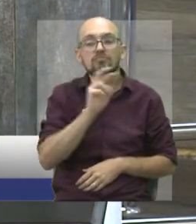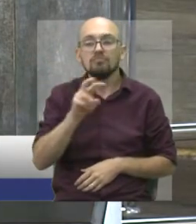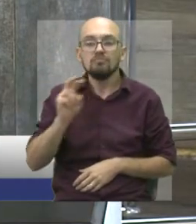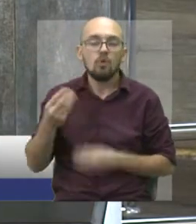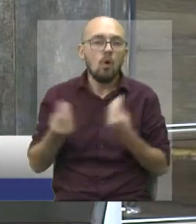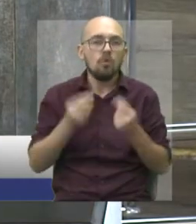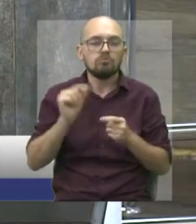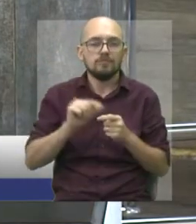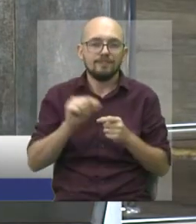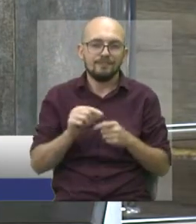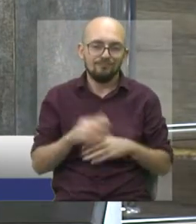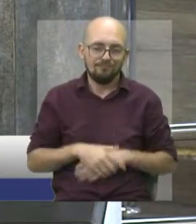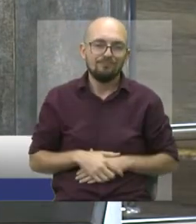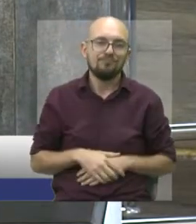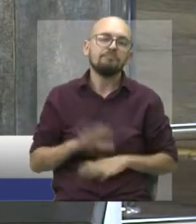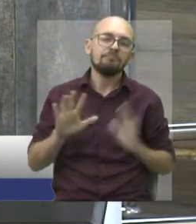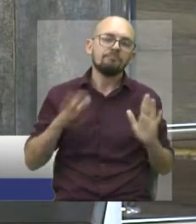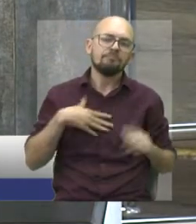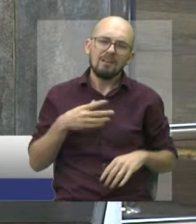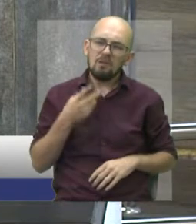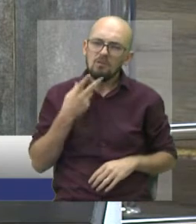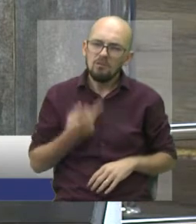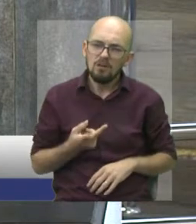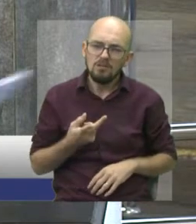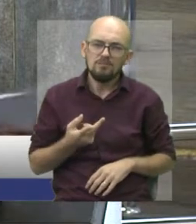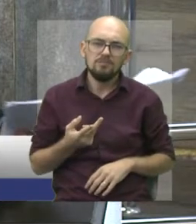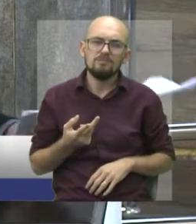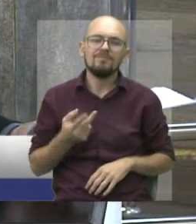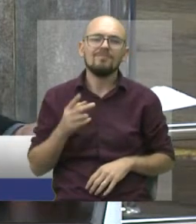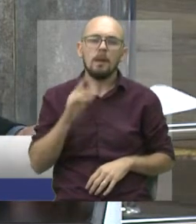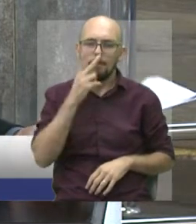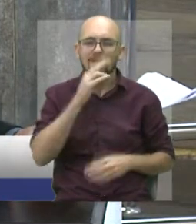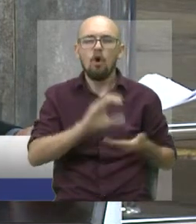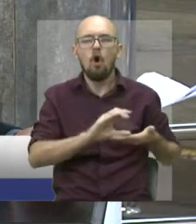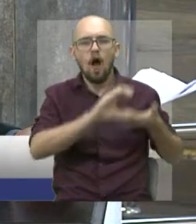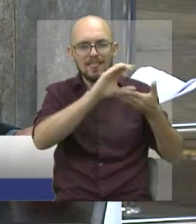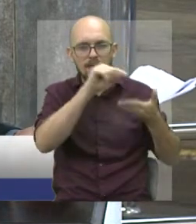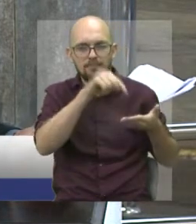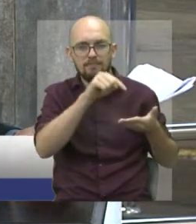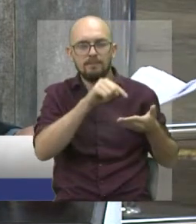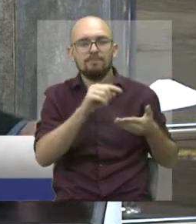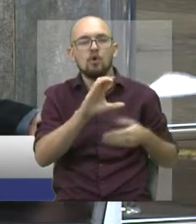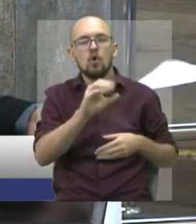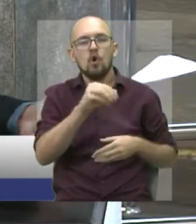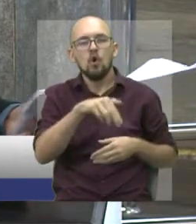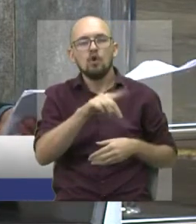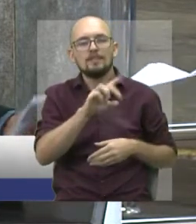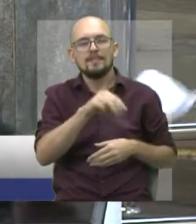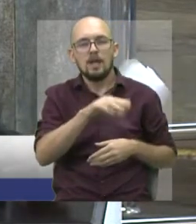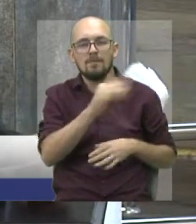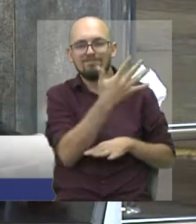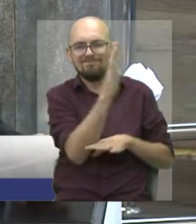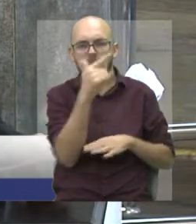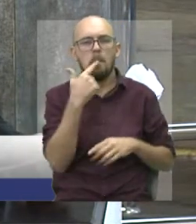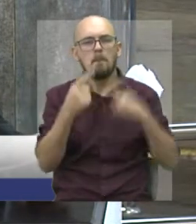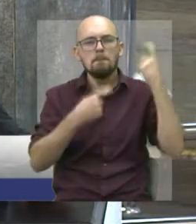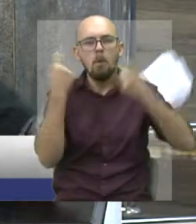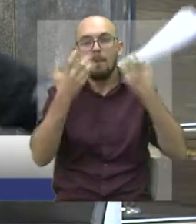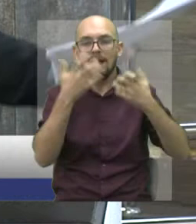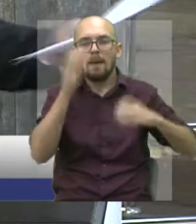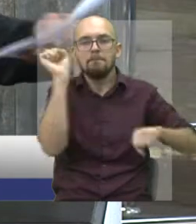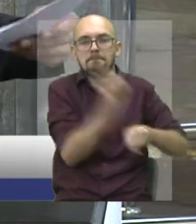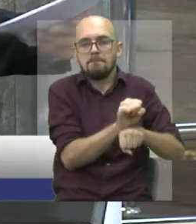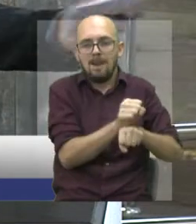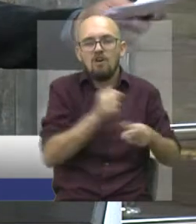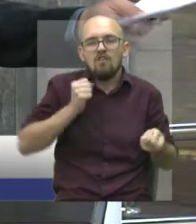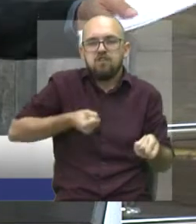fazer. Só que aí eu falo, Condema está preocupado em barrar a capina química, que já